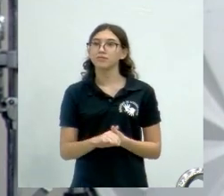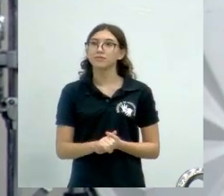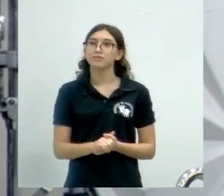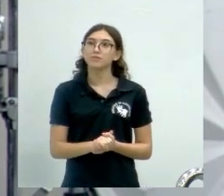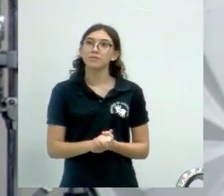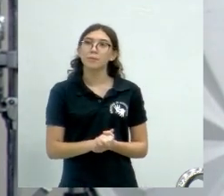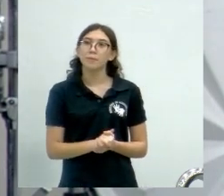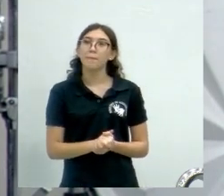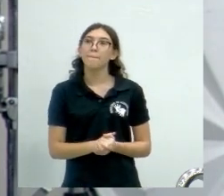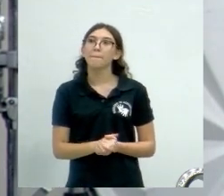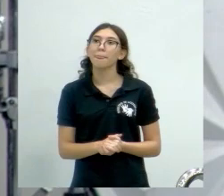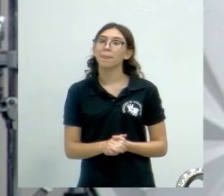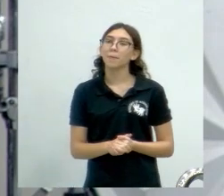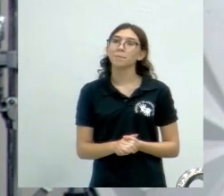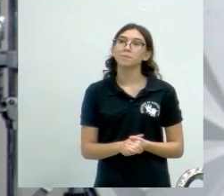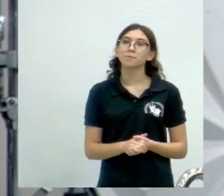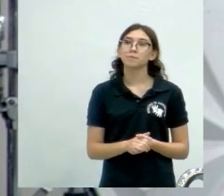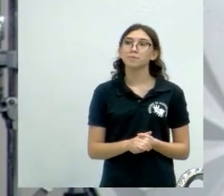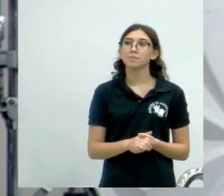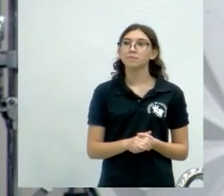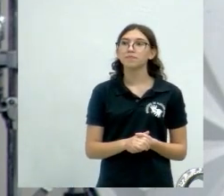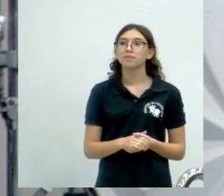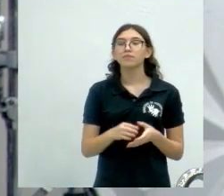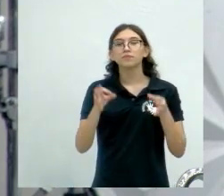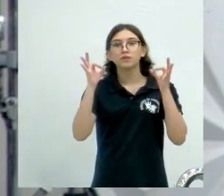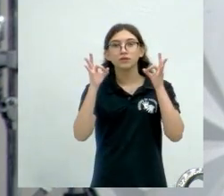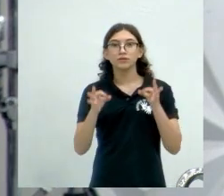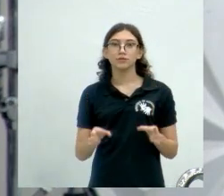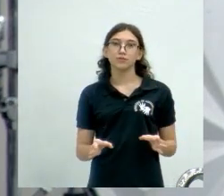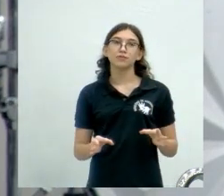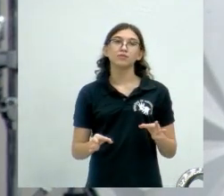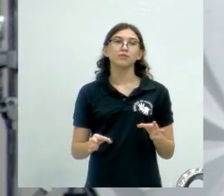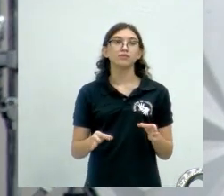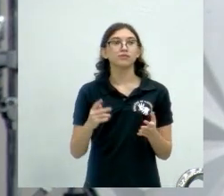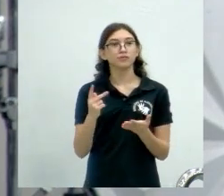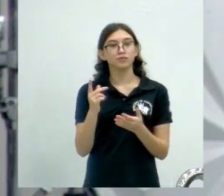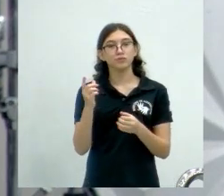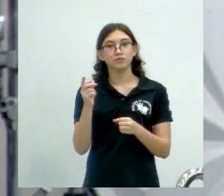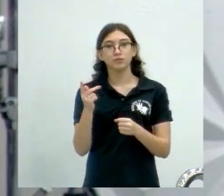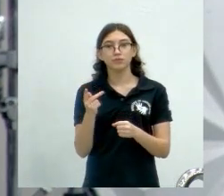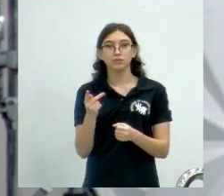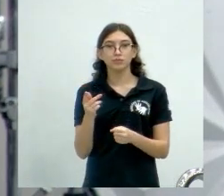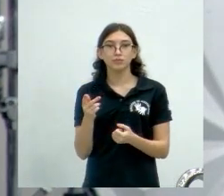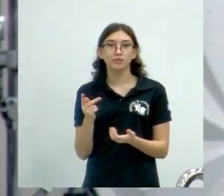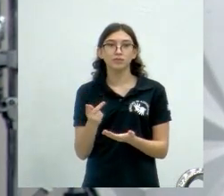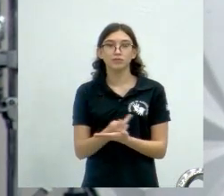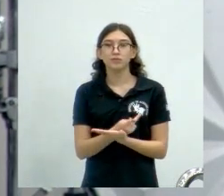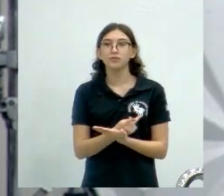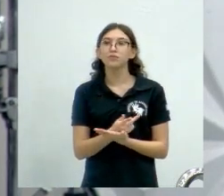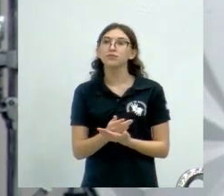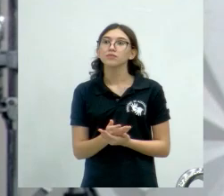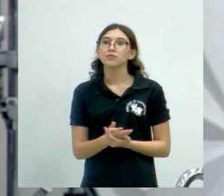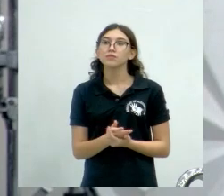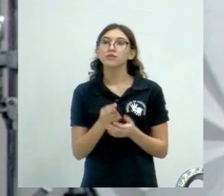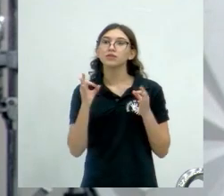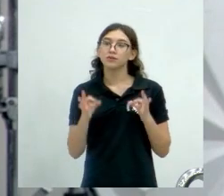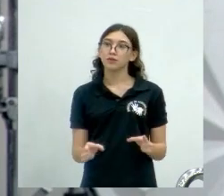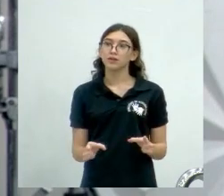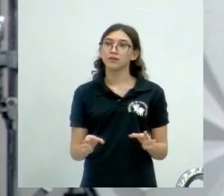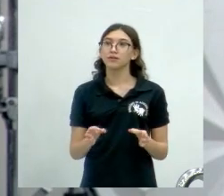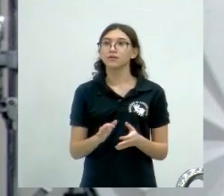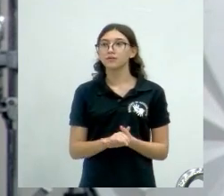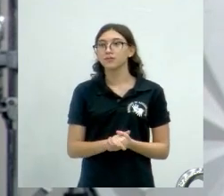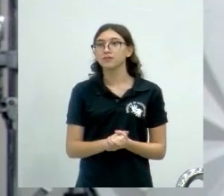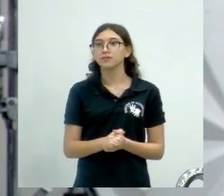justo, direito e correto, tá? E aqui, como é prático, tem a ver com a ação, a